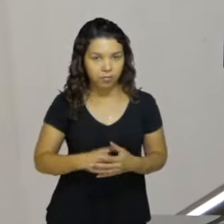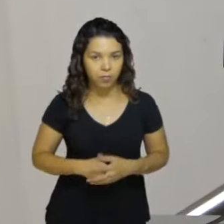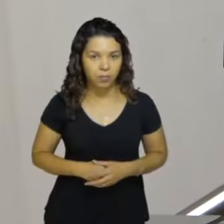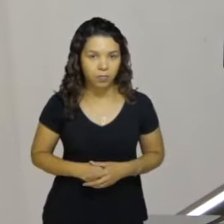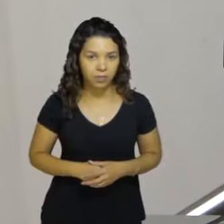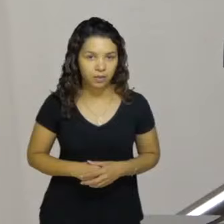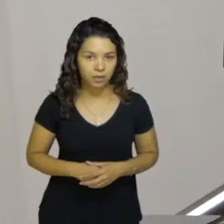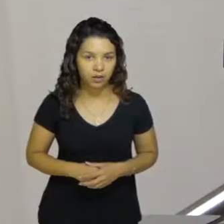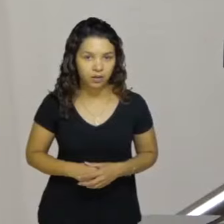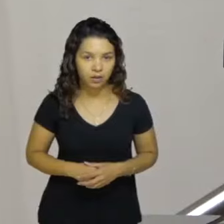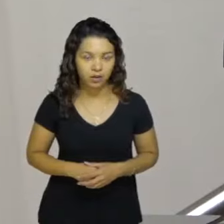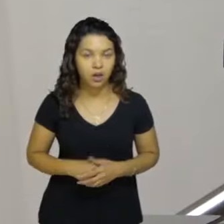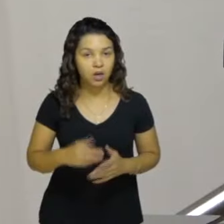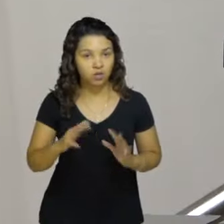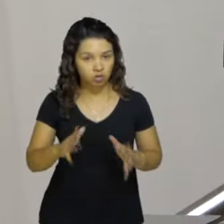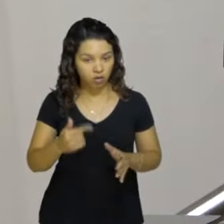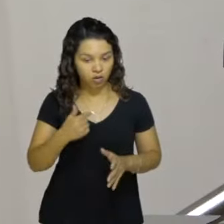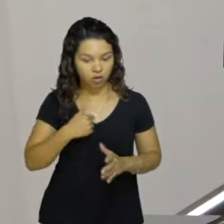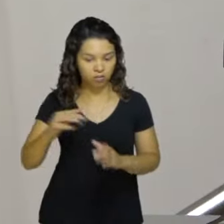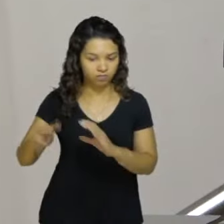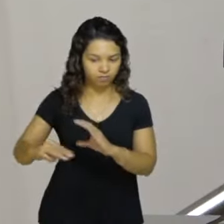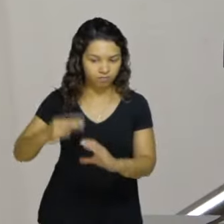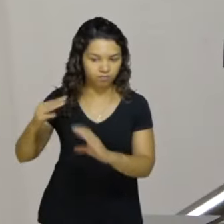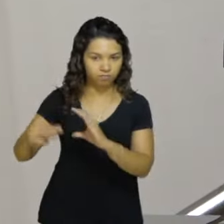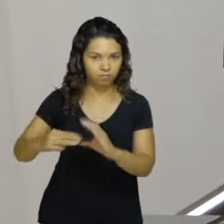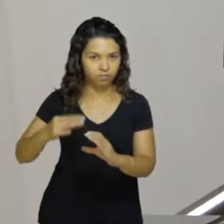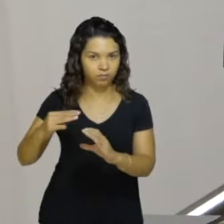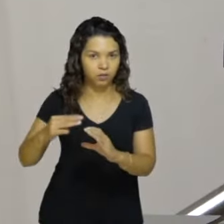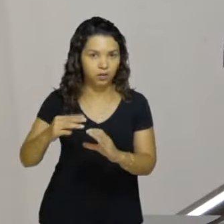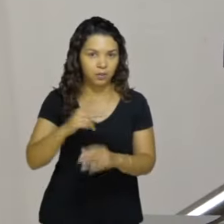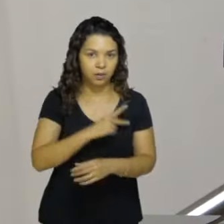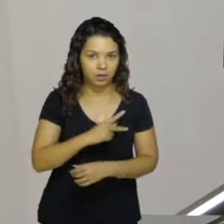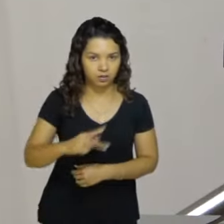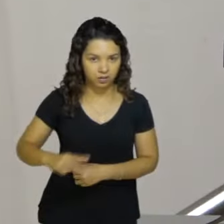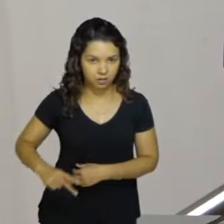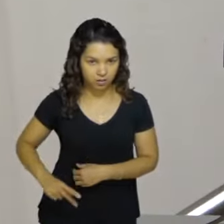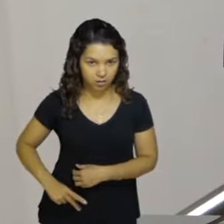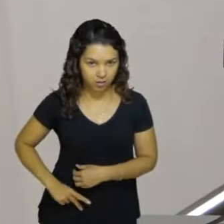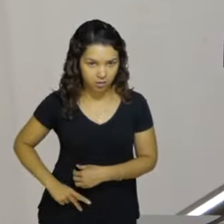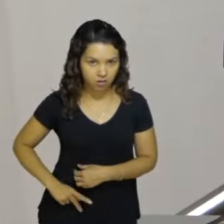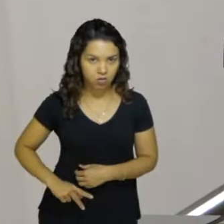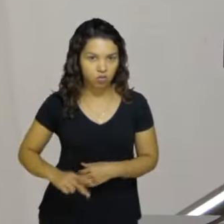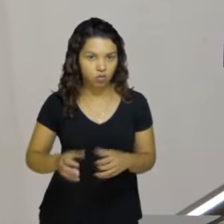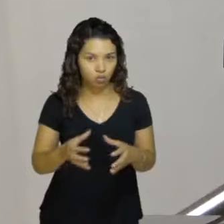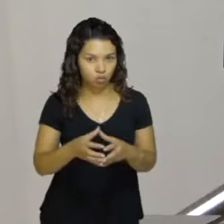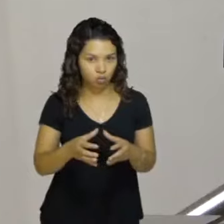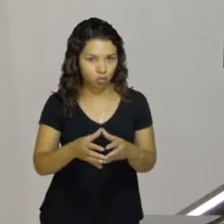recebi mensagens da presidente da AMA do município de Tijucas